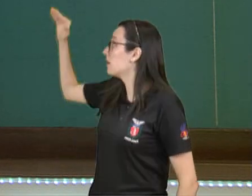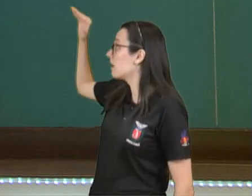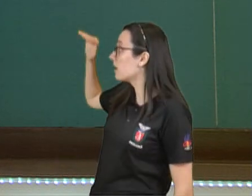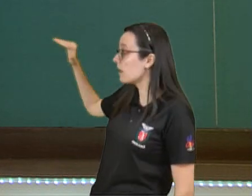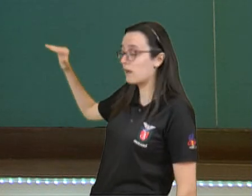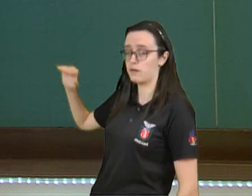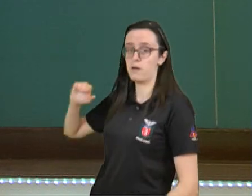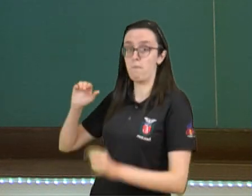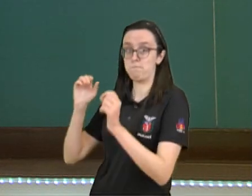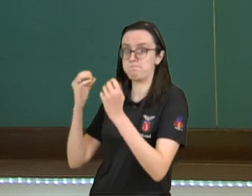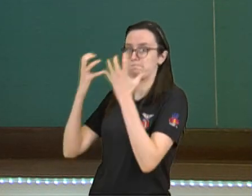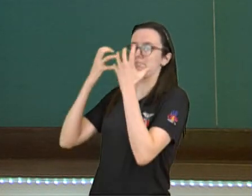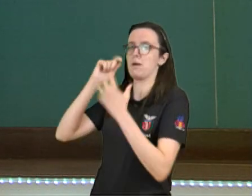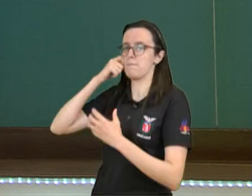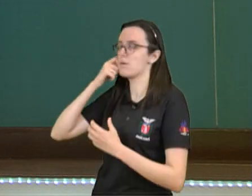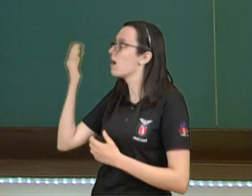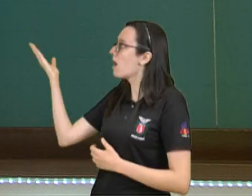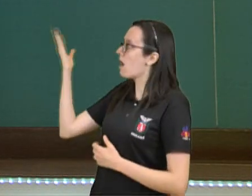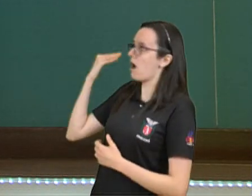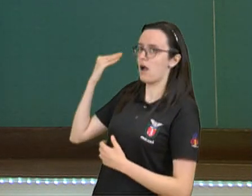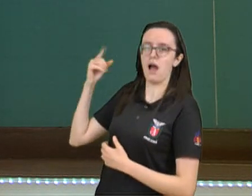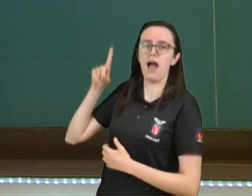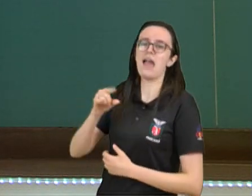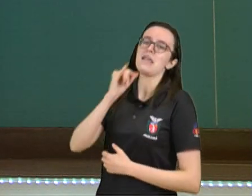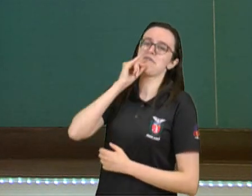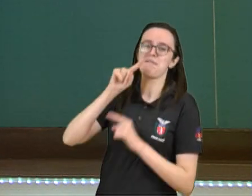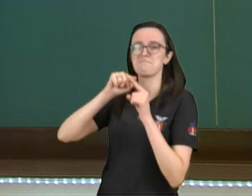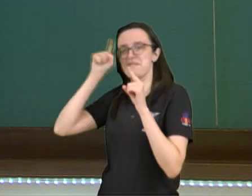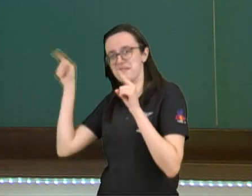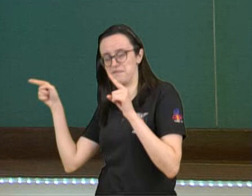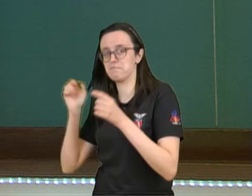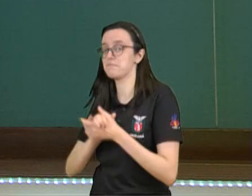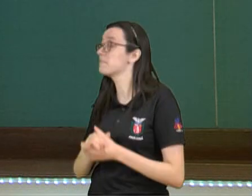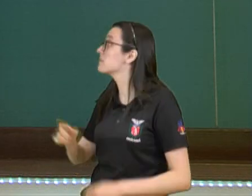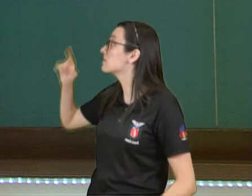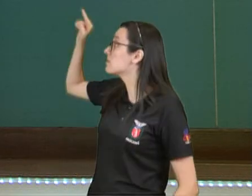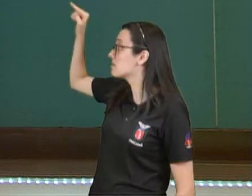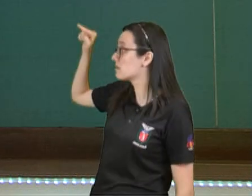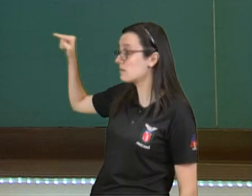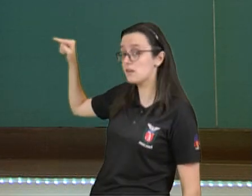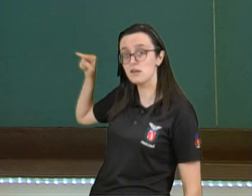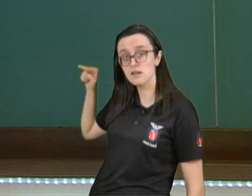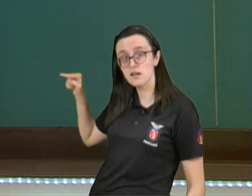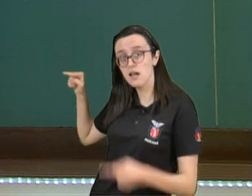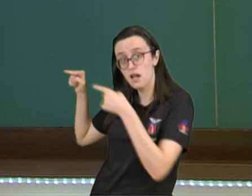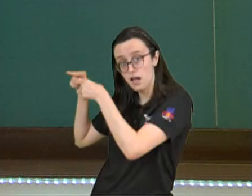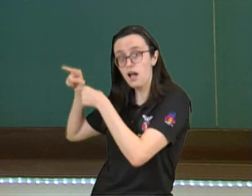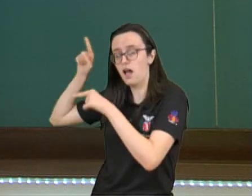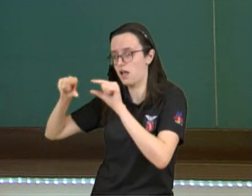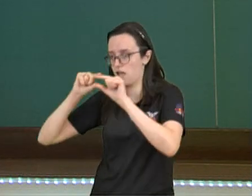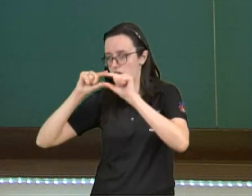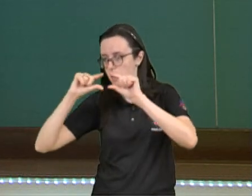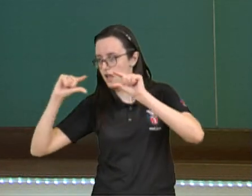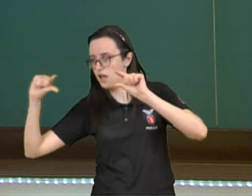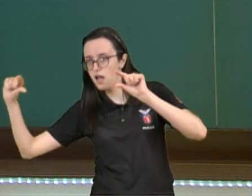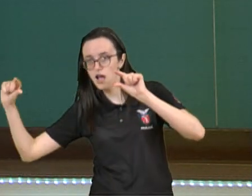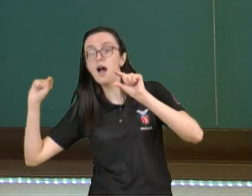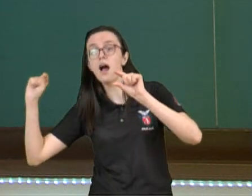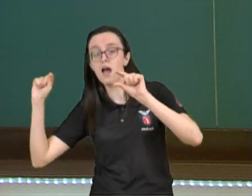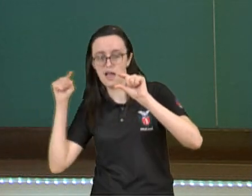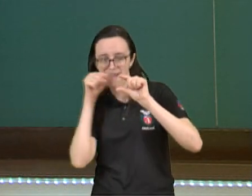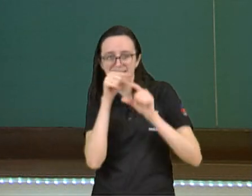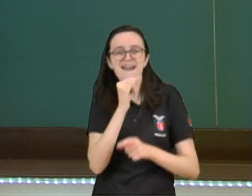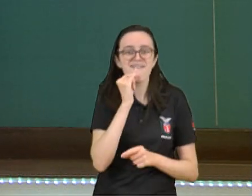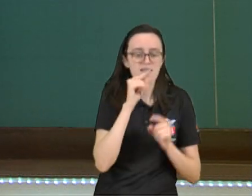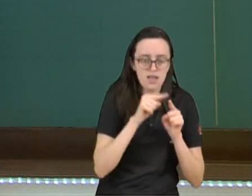crisofícias. E nós temos também um outro tipo de alga, as dinoflageladas, que fazem